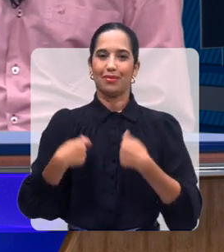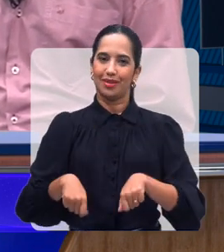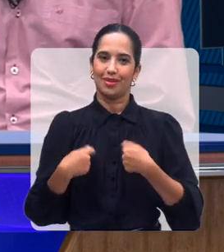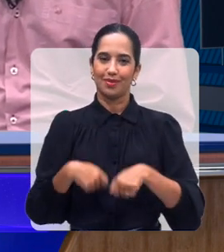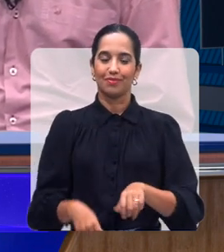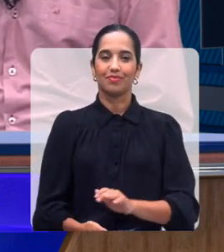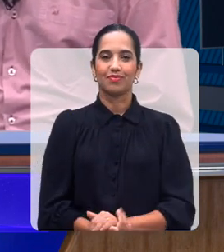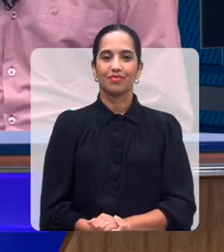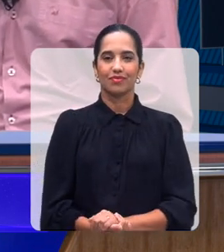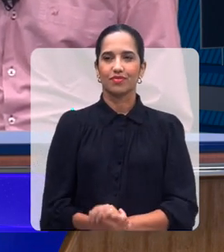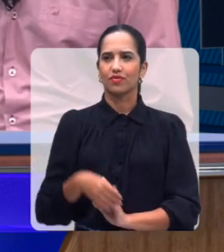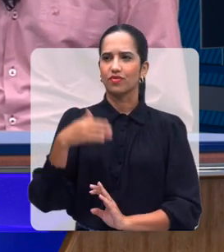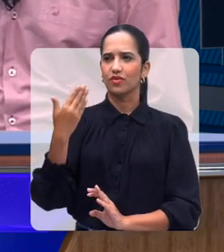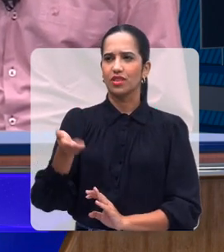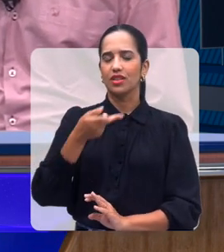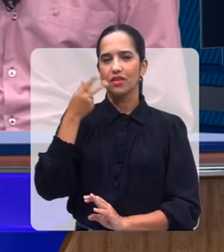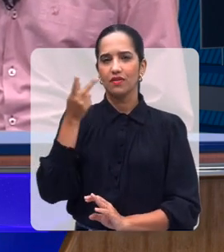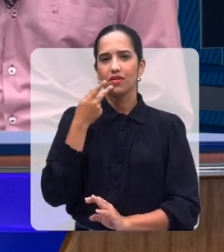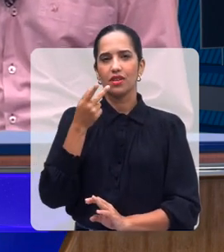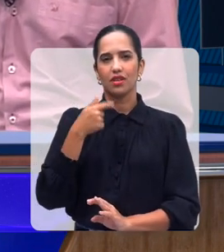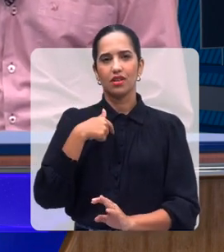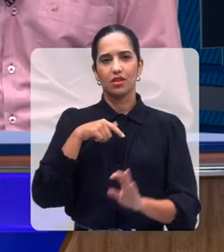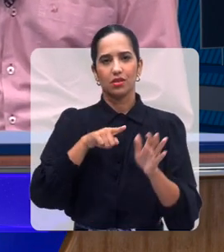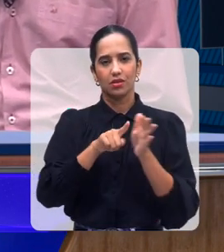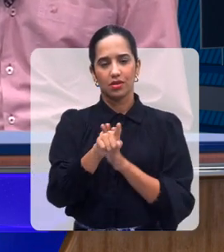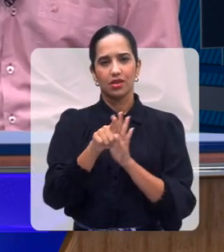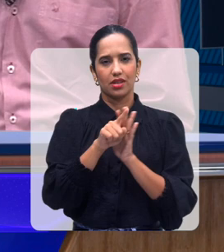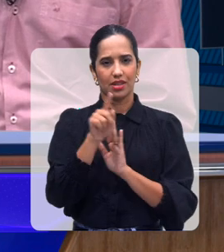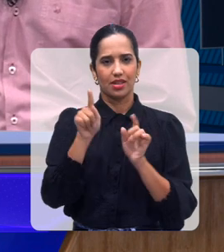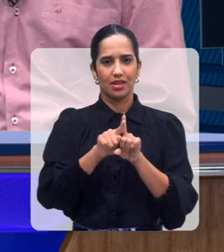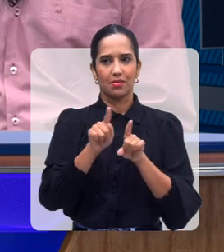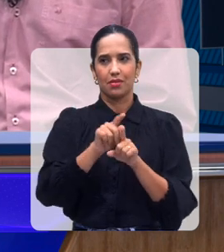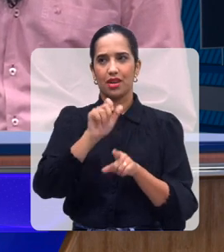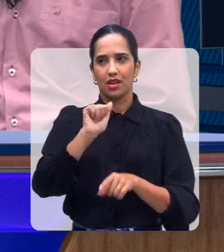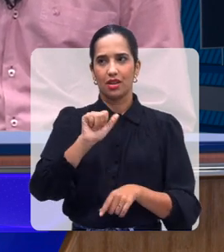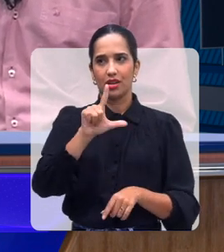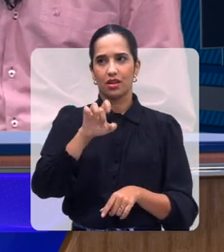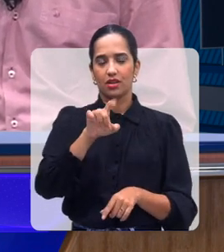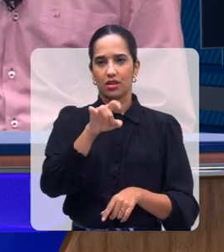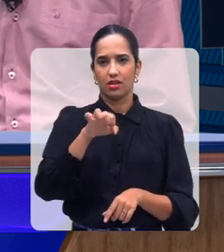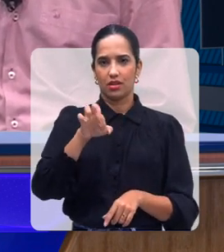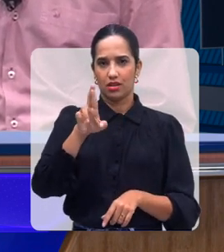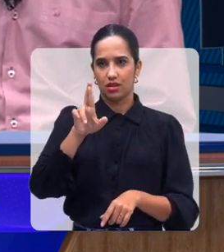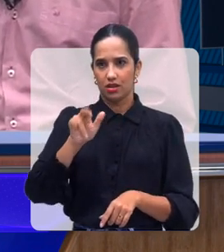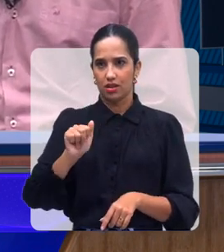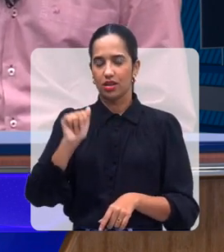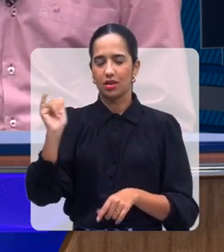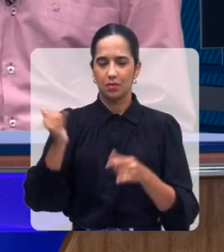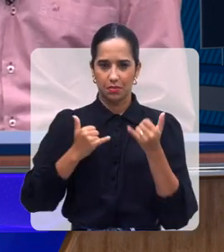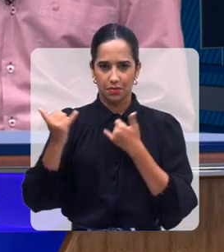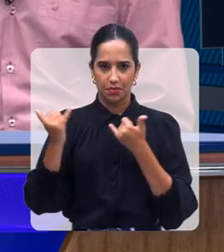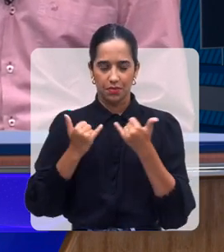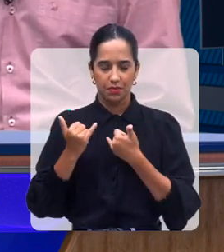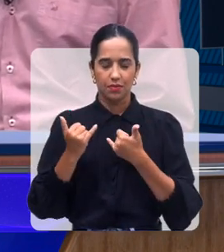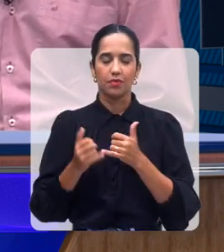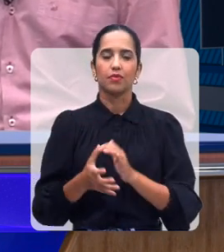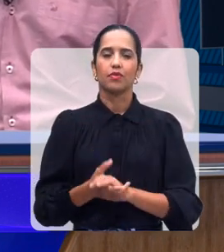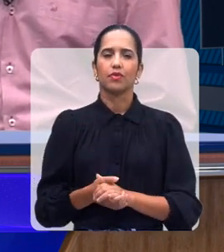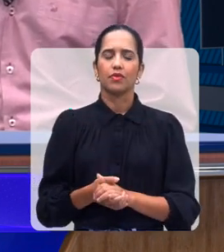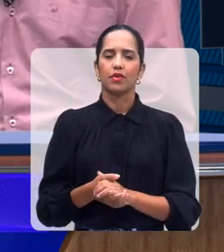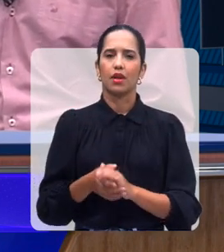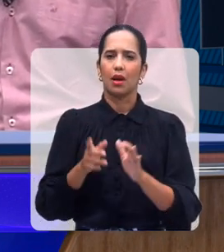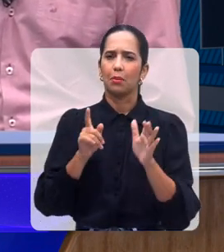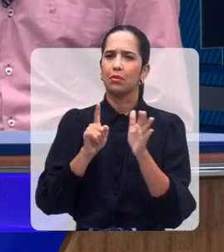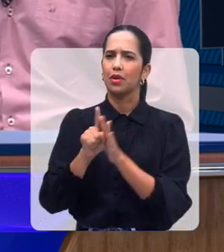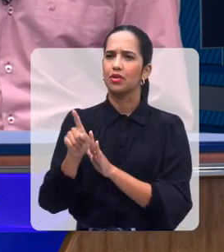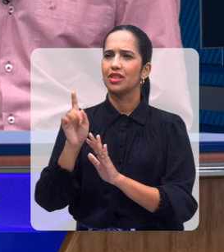Vilma, me vem uma pergunta aqui, inclusive até a Alexandra também está reforçando aqui a situação. para